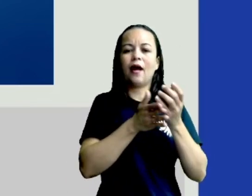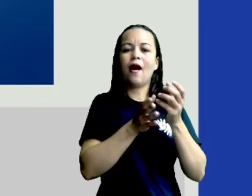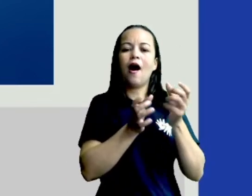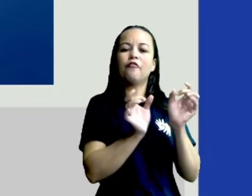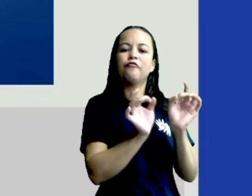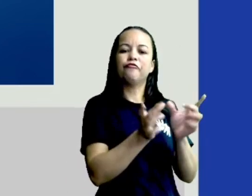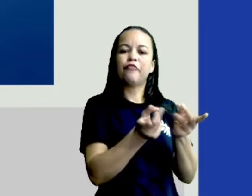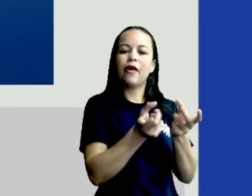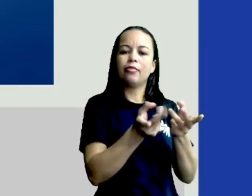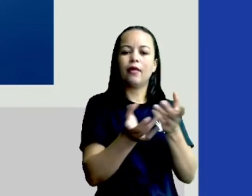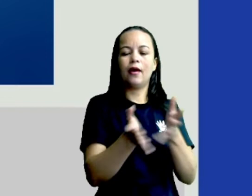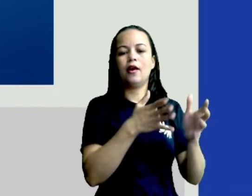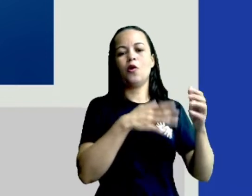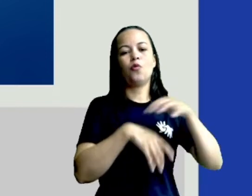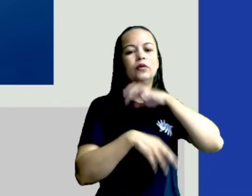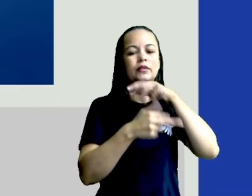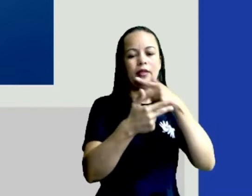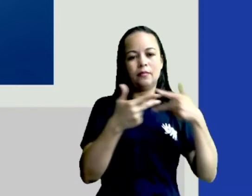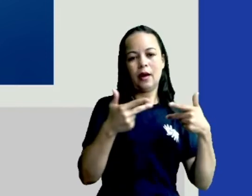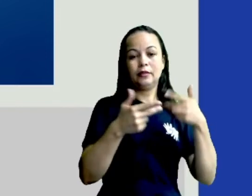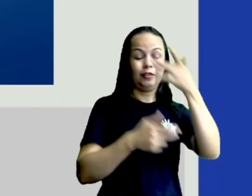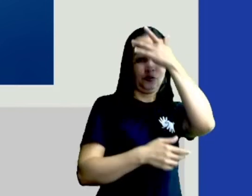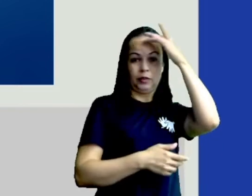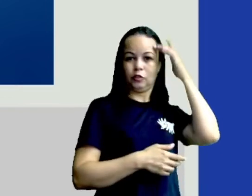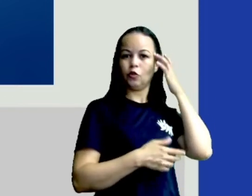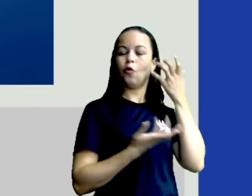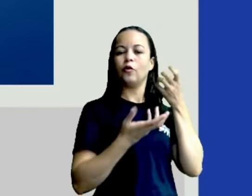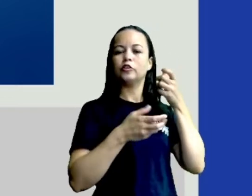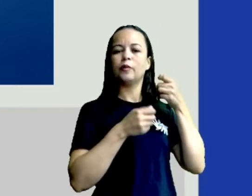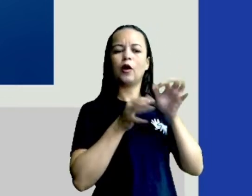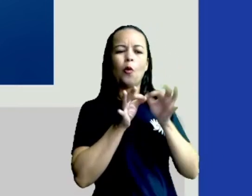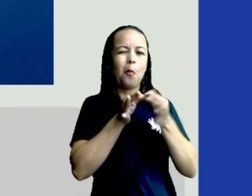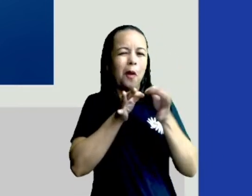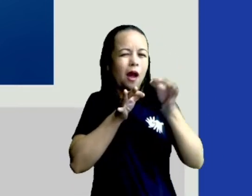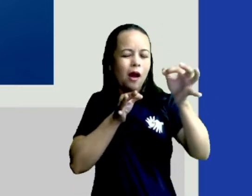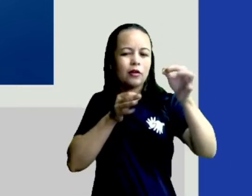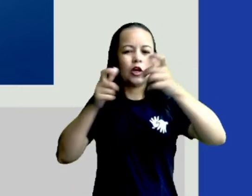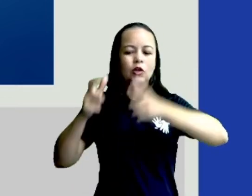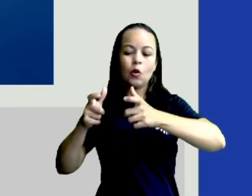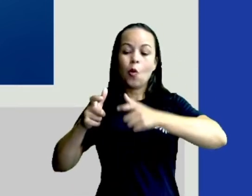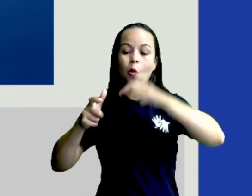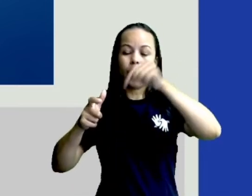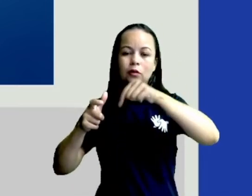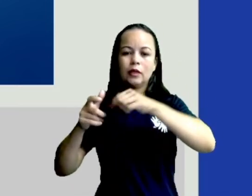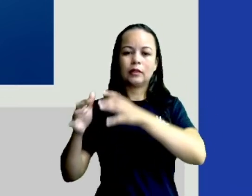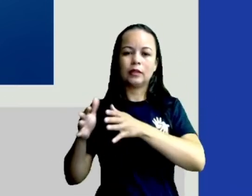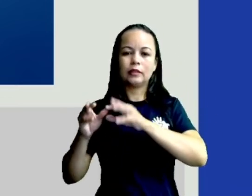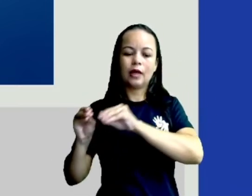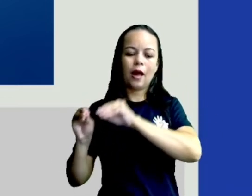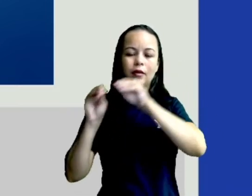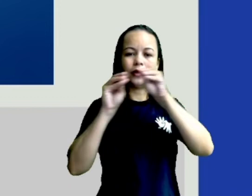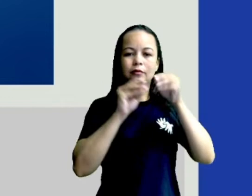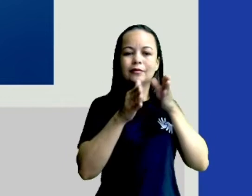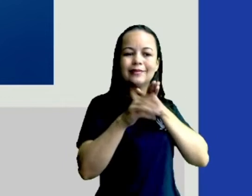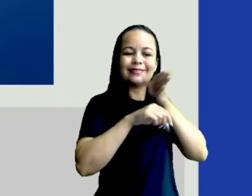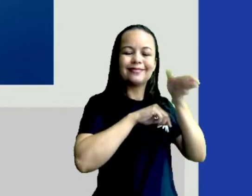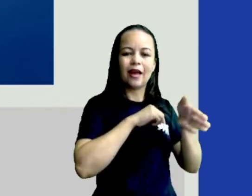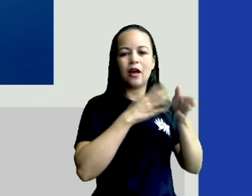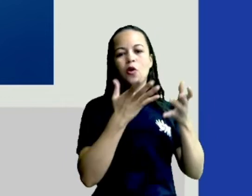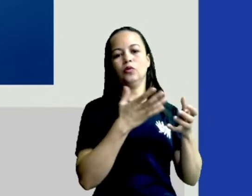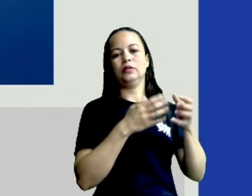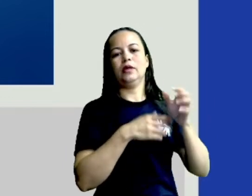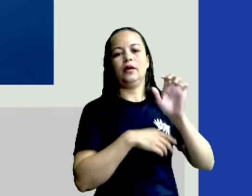os vaqueiros percorriam distâncias enormes entre as fazendas de gado e os engenhos. Com o